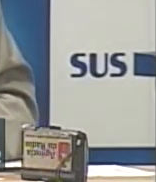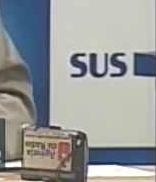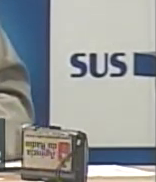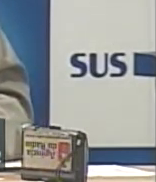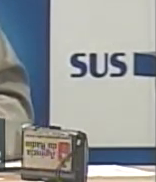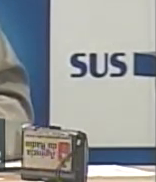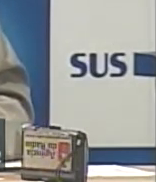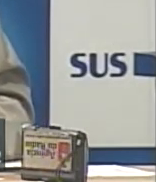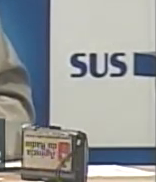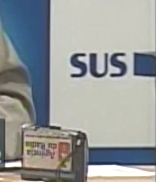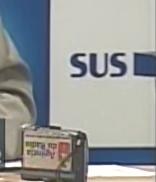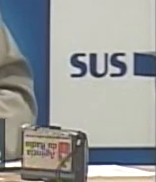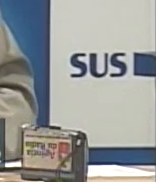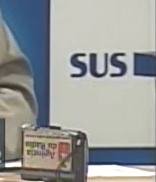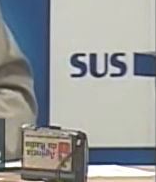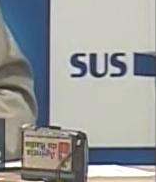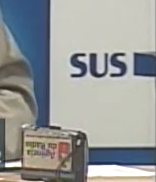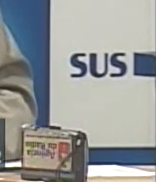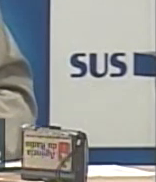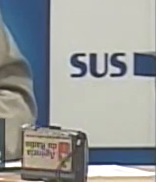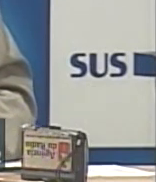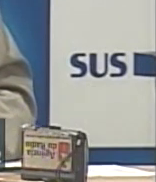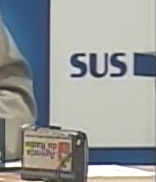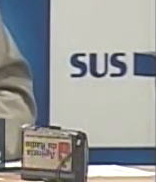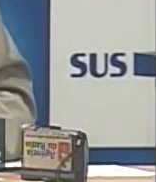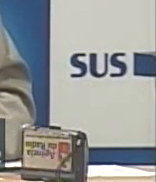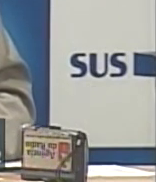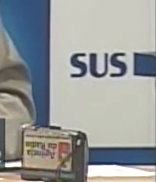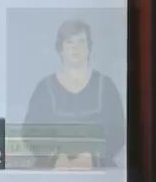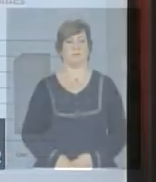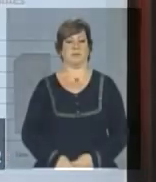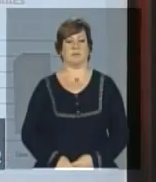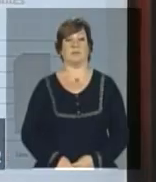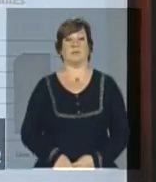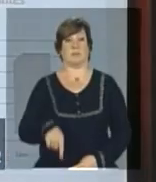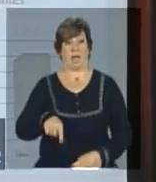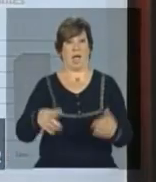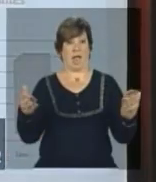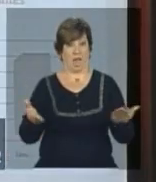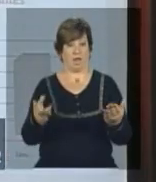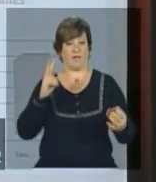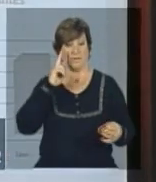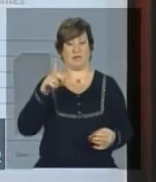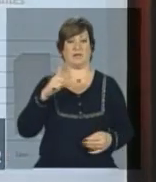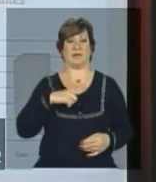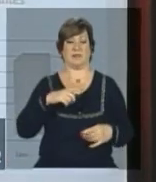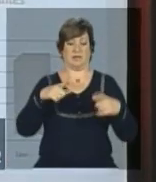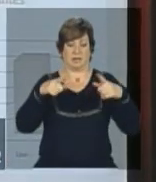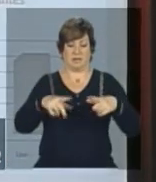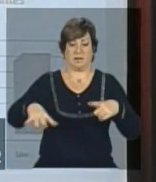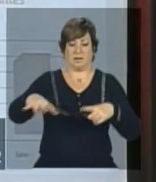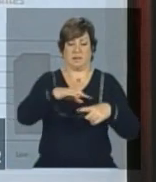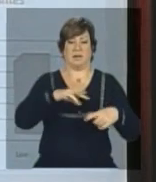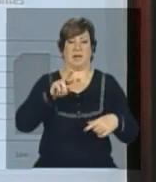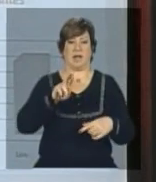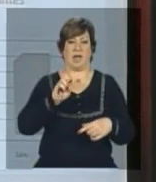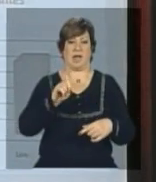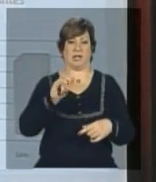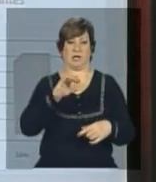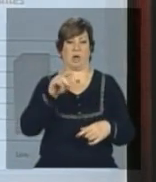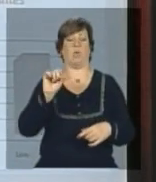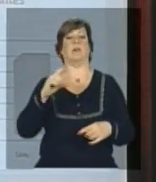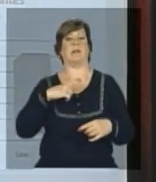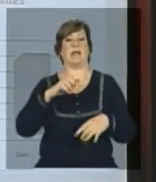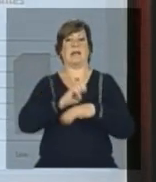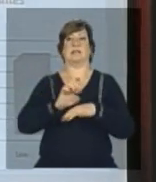Chegou agora. Voltando. Está aí já por região. Aqui, agora a gente vê por região, isso é interessante, aí tem estado por